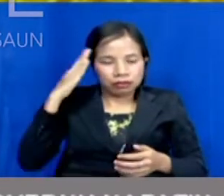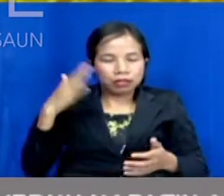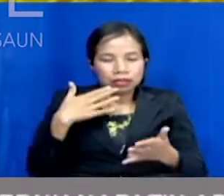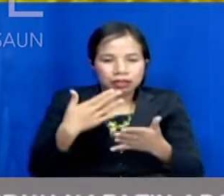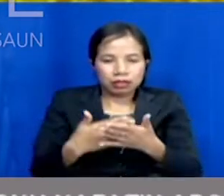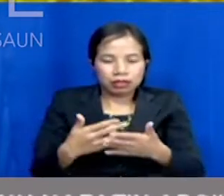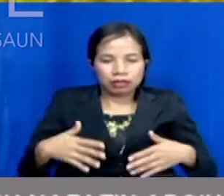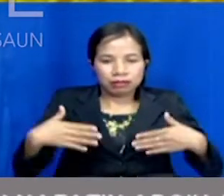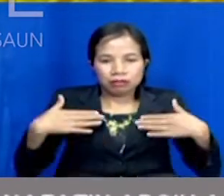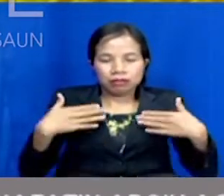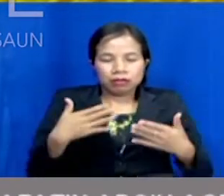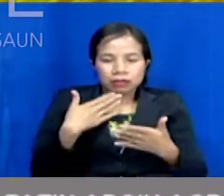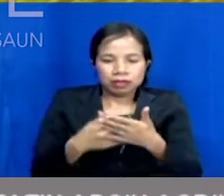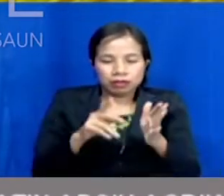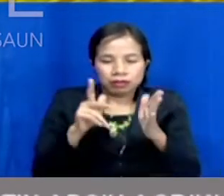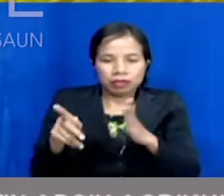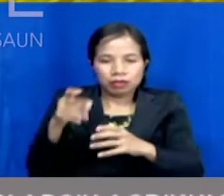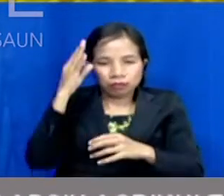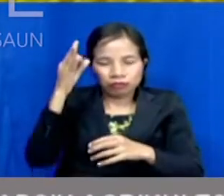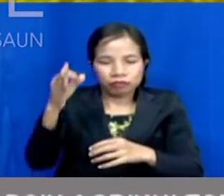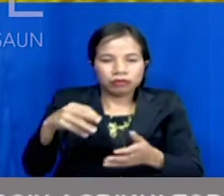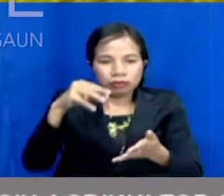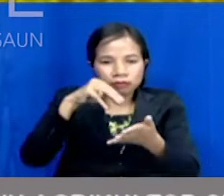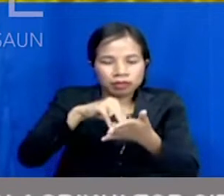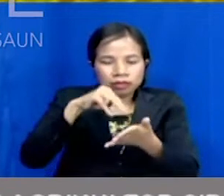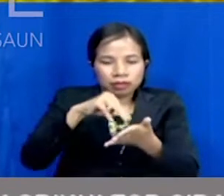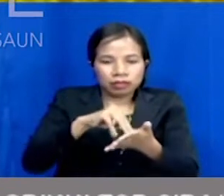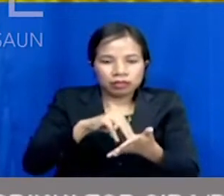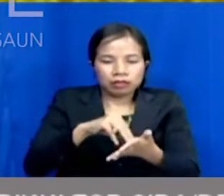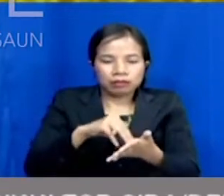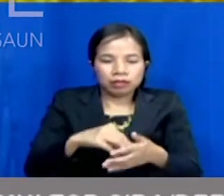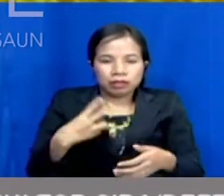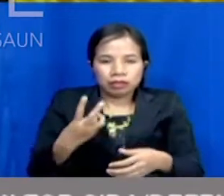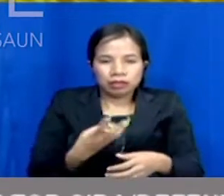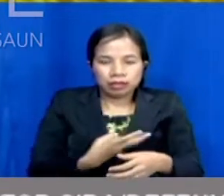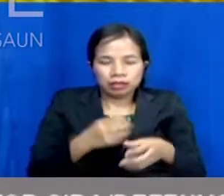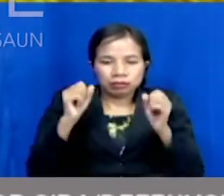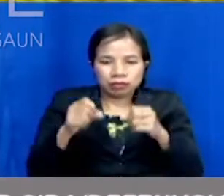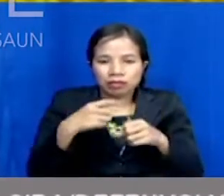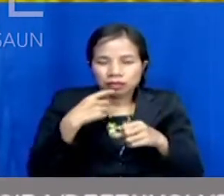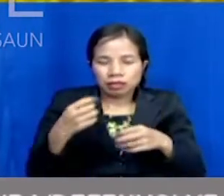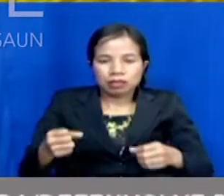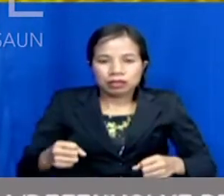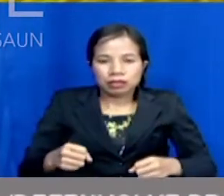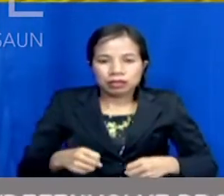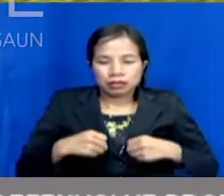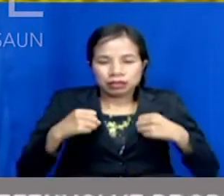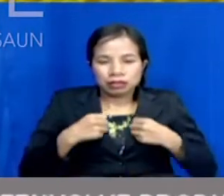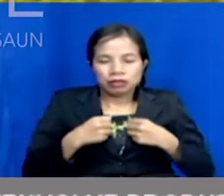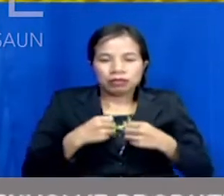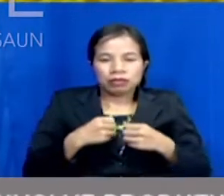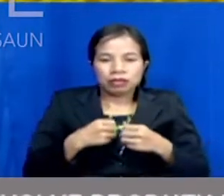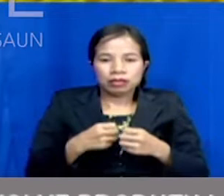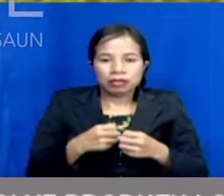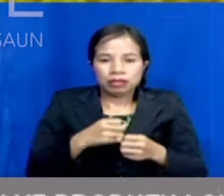diak, onde plano ba futuro, ho materia nebe mak ita belden kata saúde geral ho